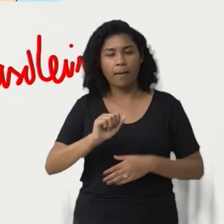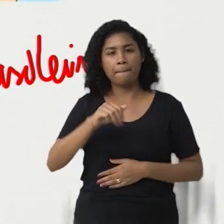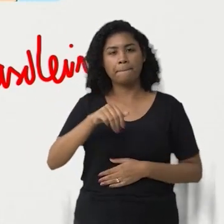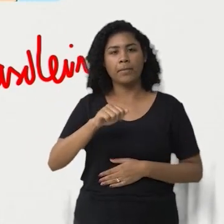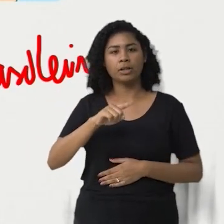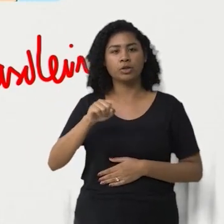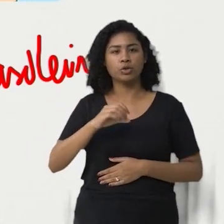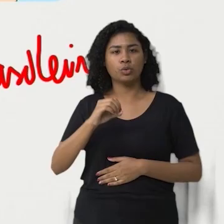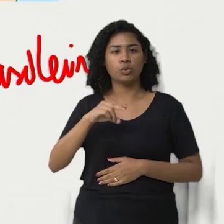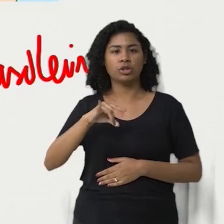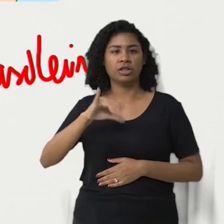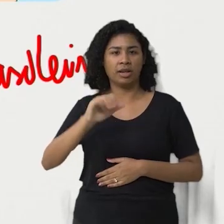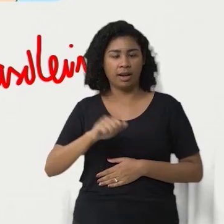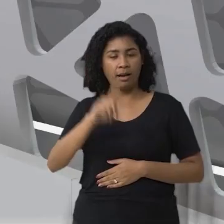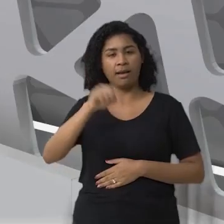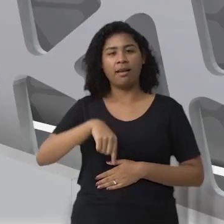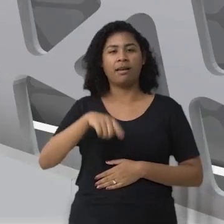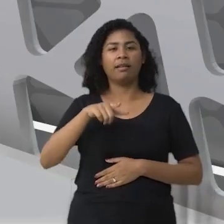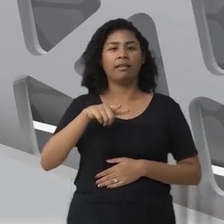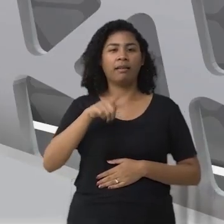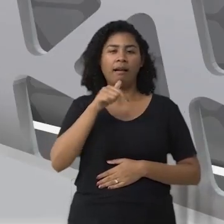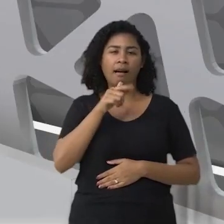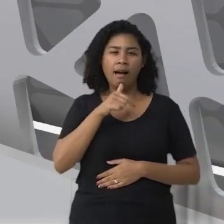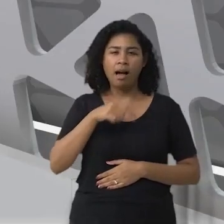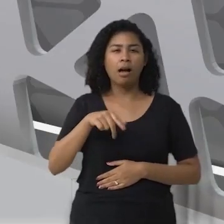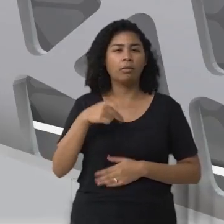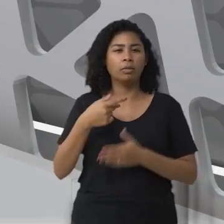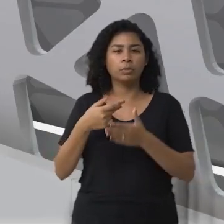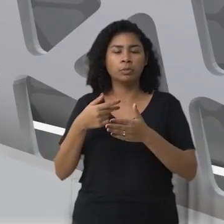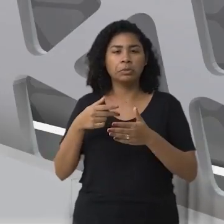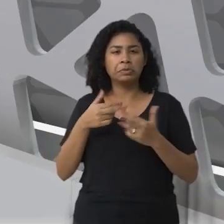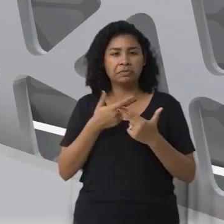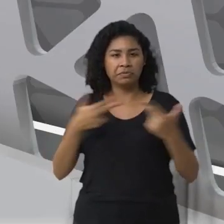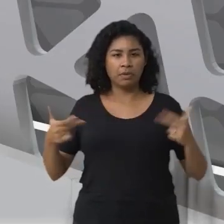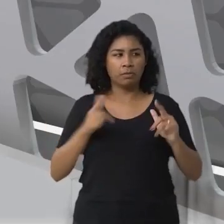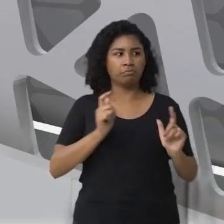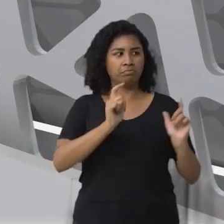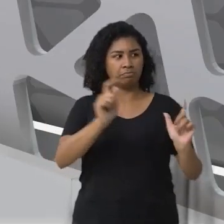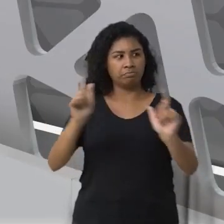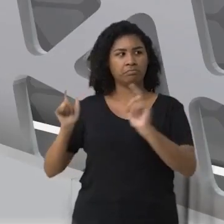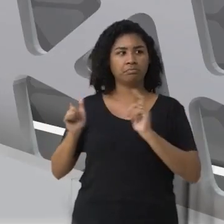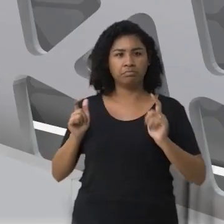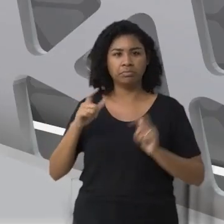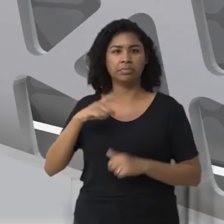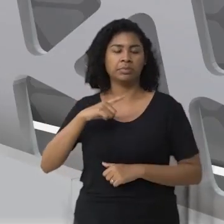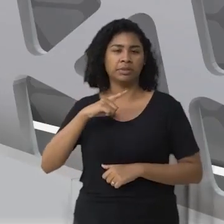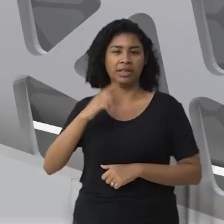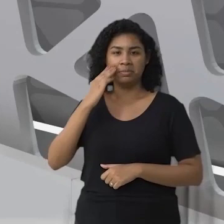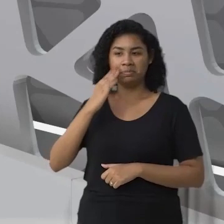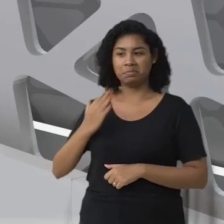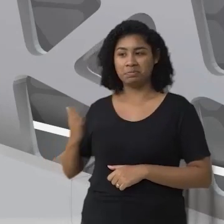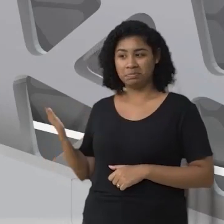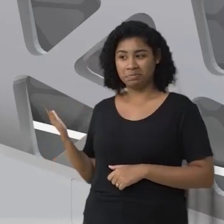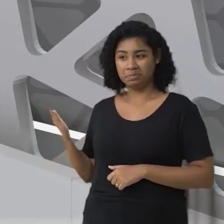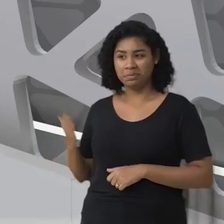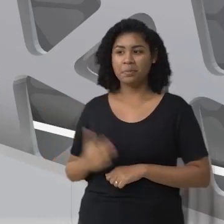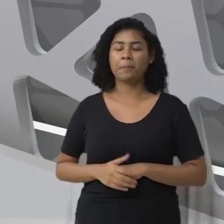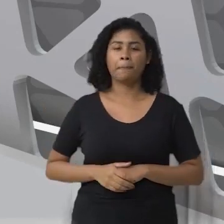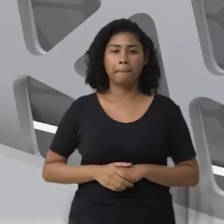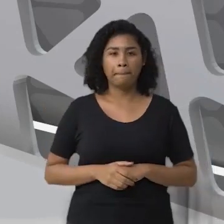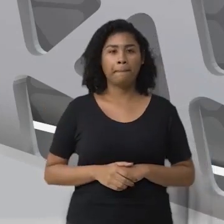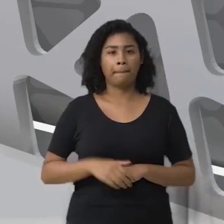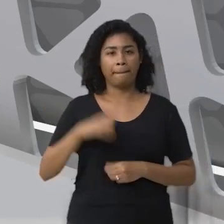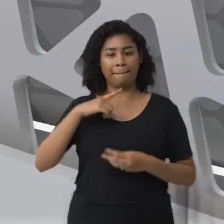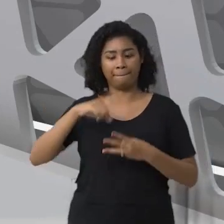água praticamente aí de todos os lados, tanto da parte dos escudos das Guianas, da parte do escudo